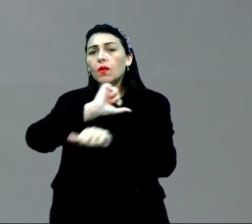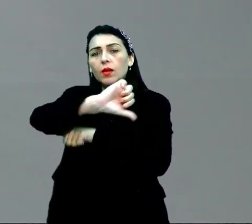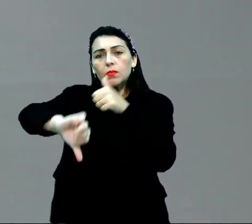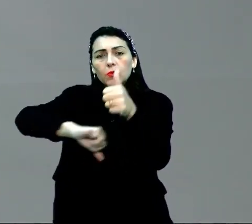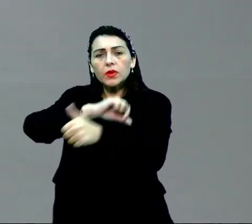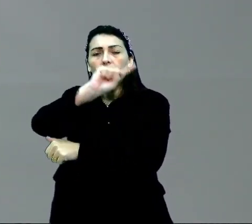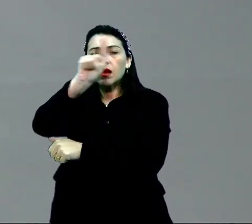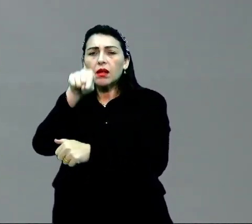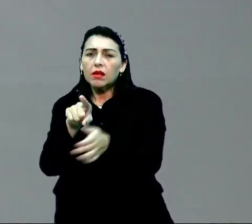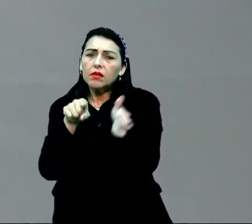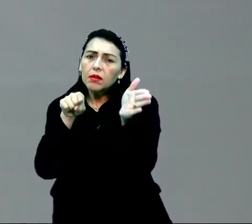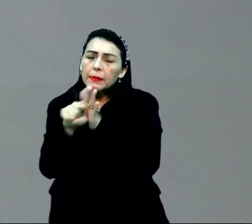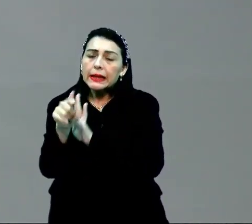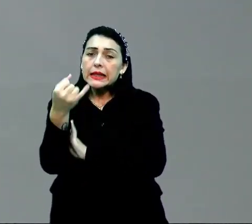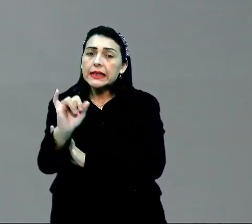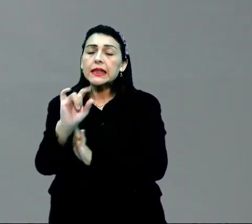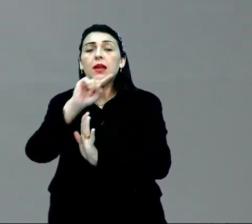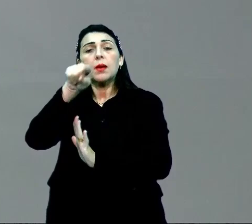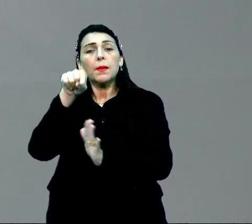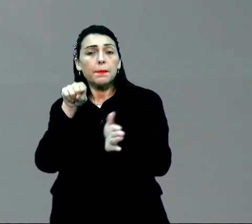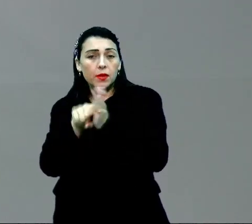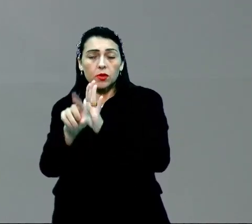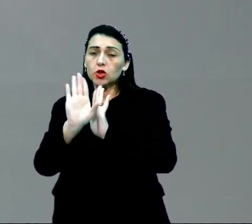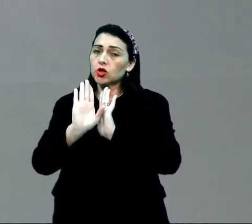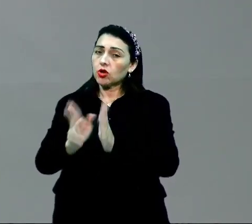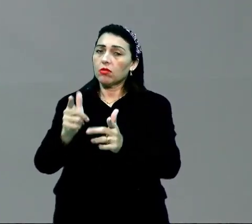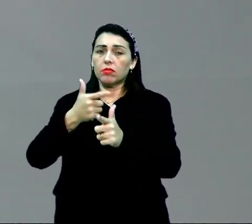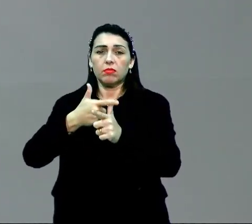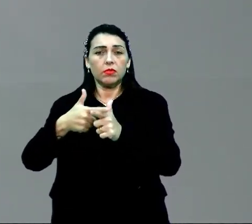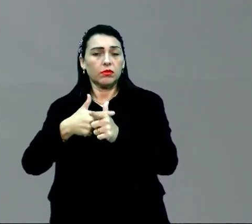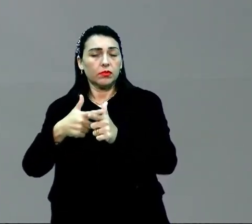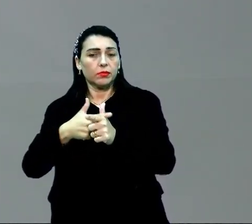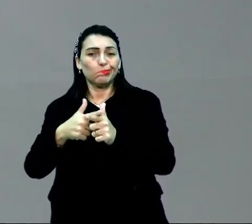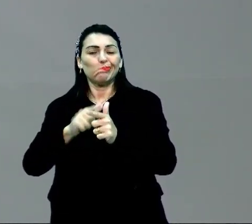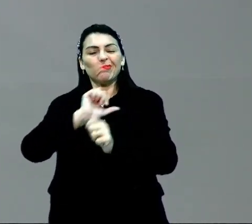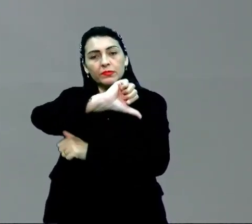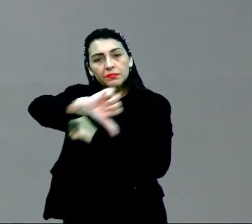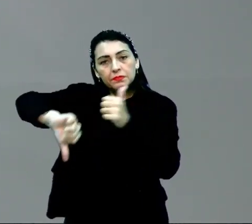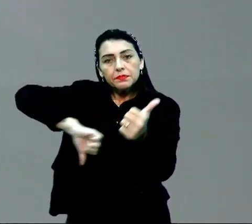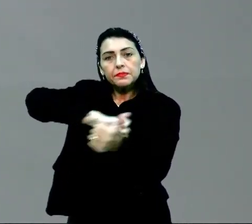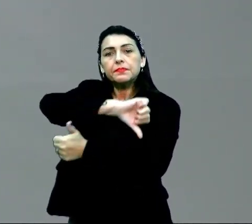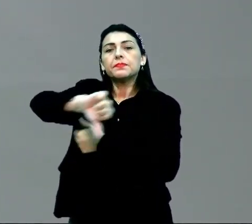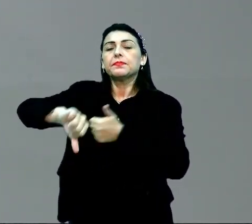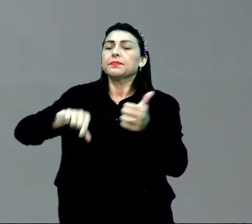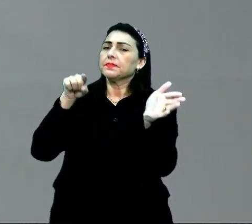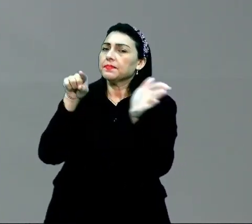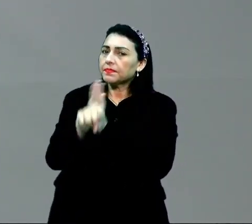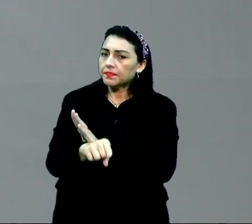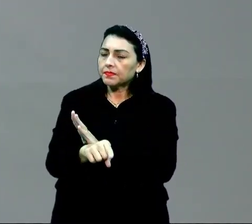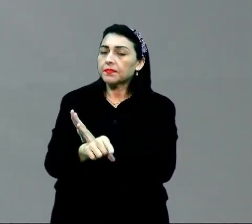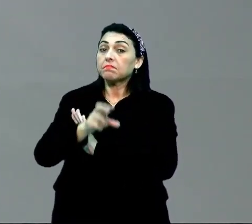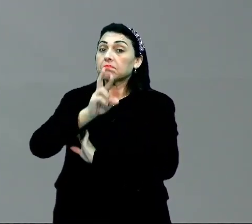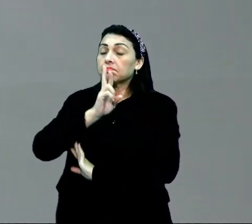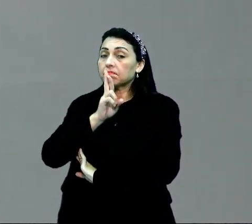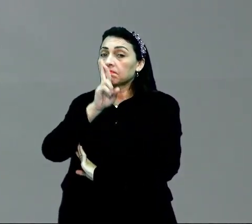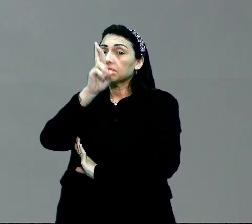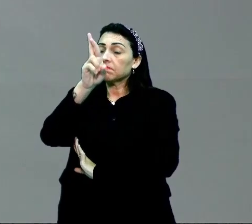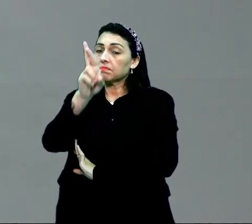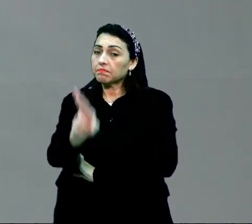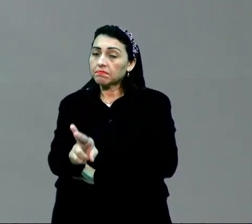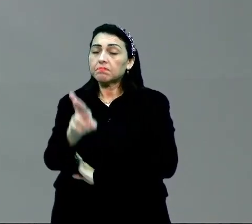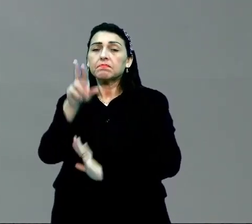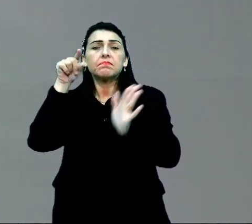numa pergunta. Se ele é uma pergunta, ele já virou um problema. Você vai lá, transformou o tema em uma pergunta, a resposta